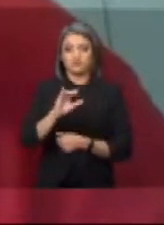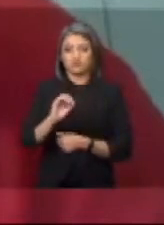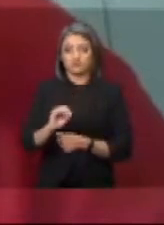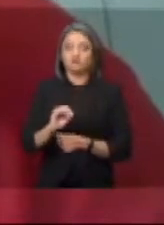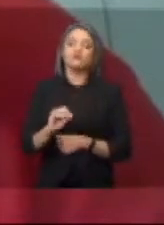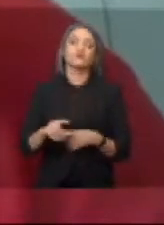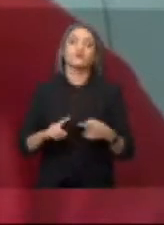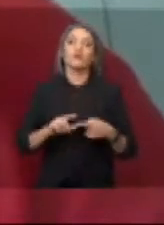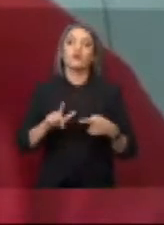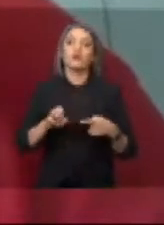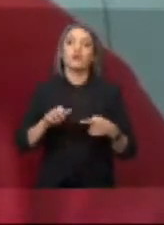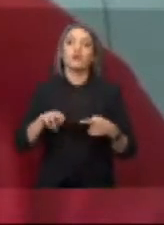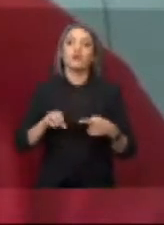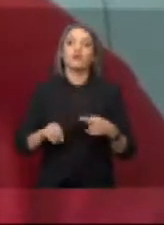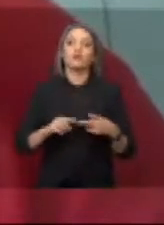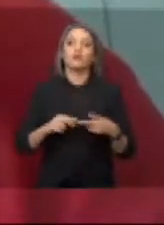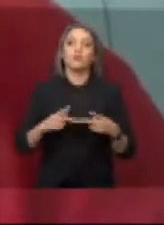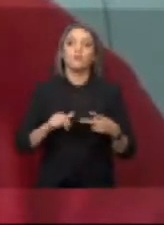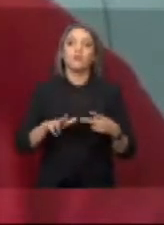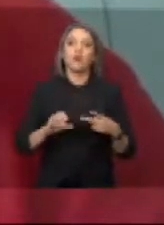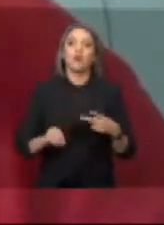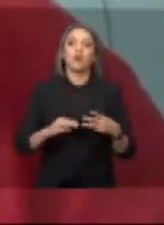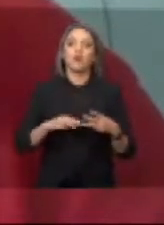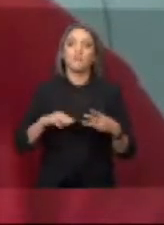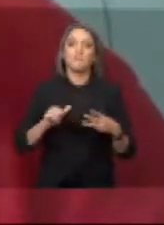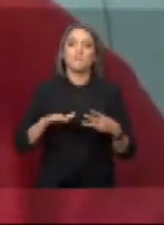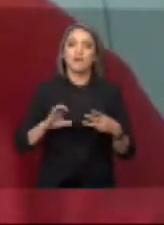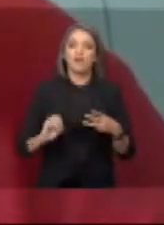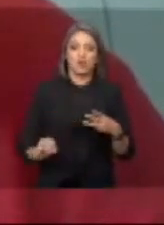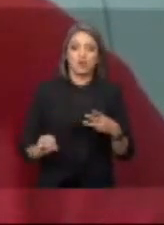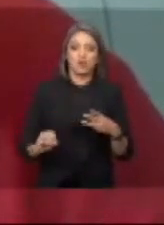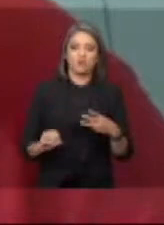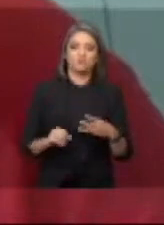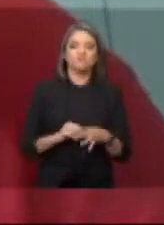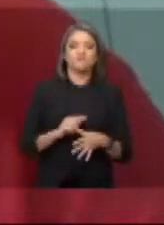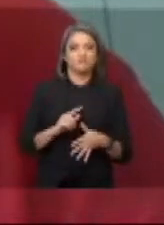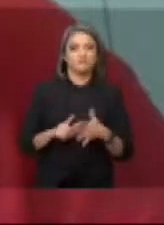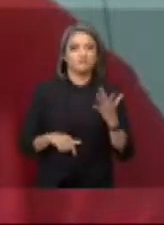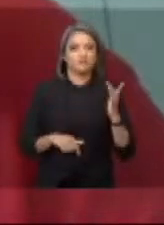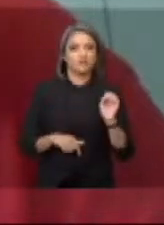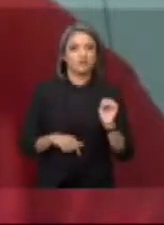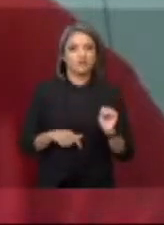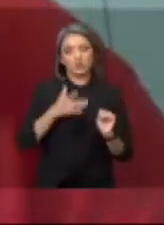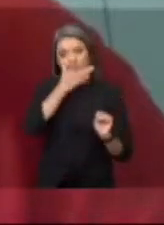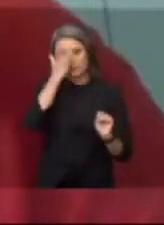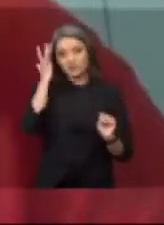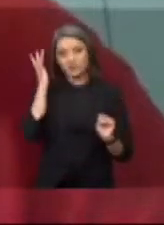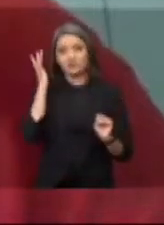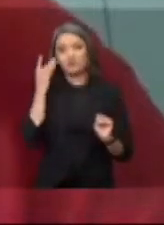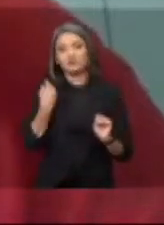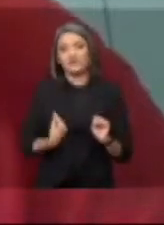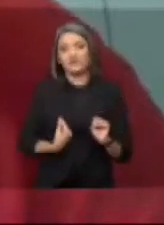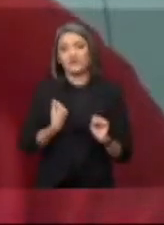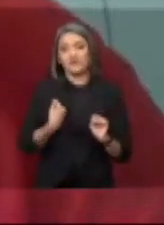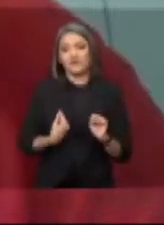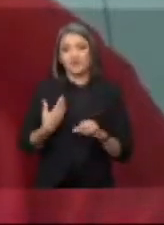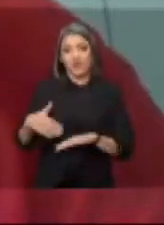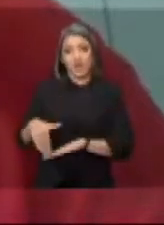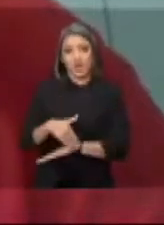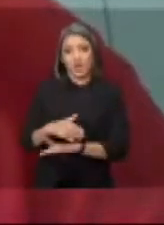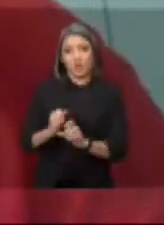da Conceição, o Paulo José da Silva, o Marco Antônio Alves da Silva. Esses eram meninos de rua